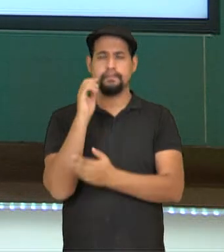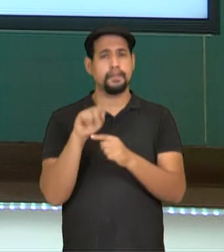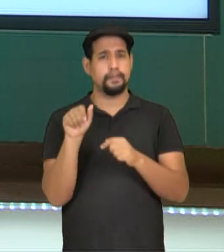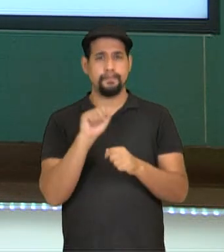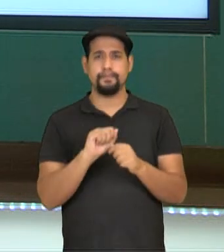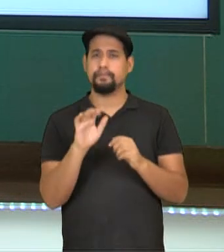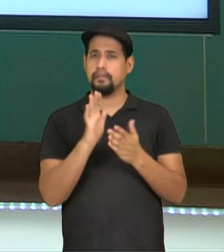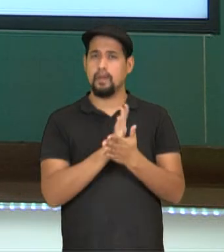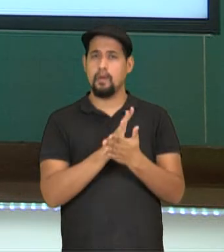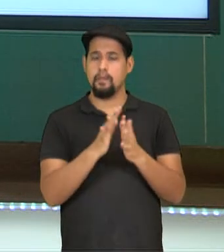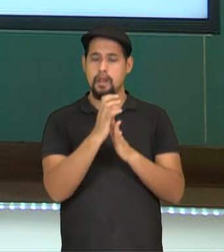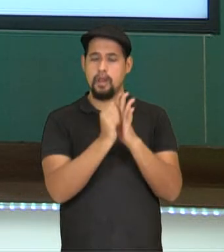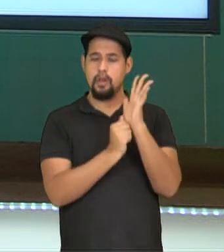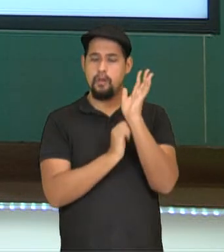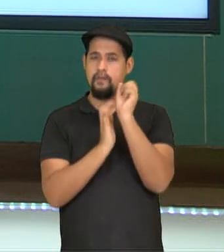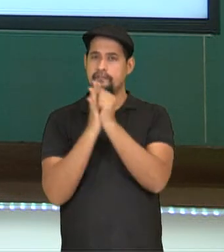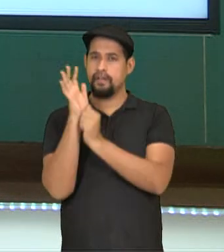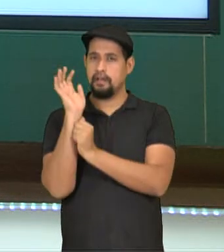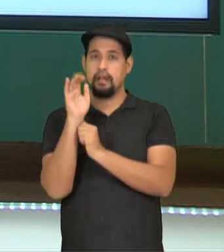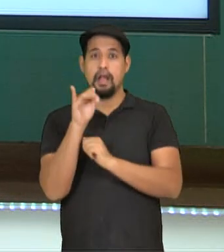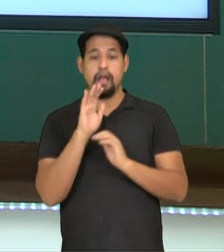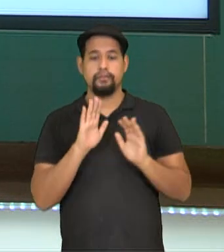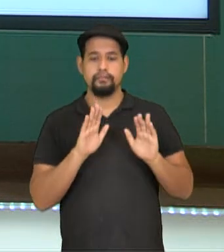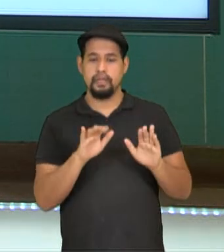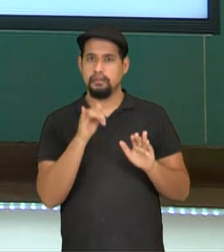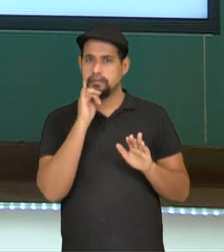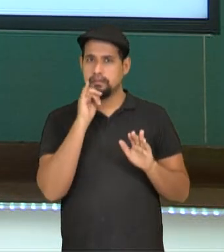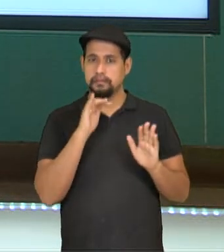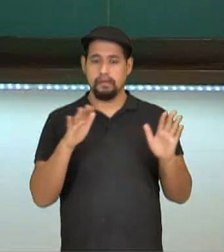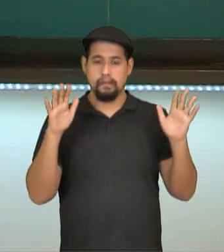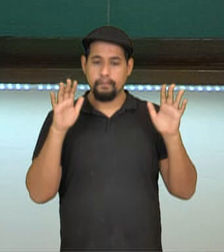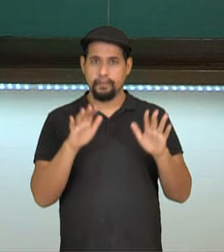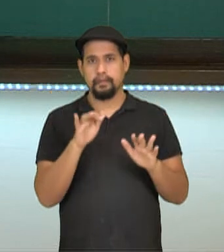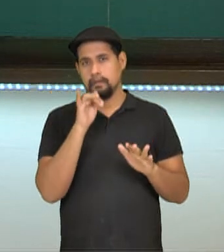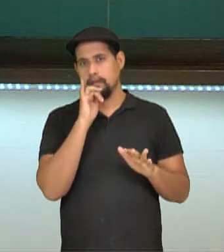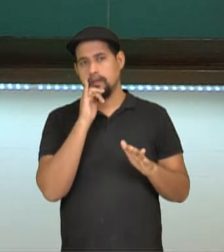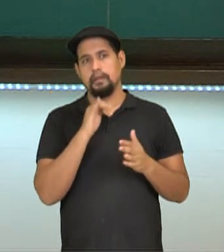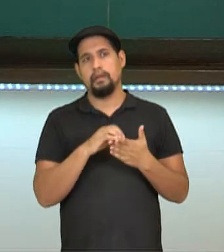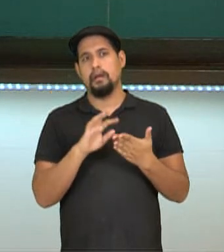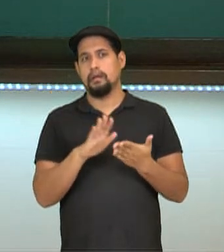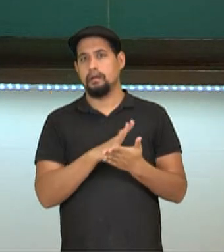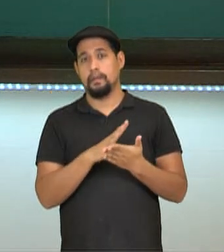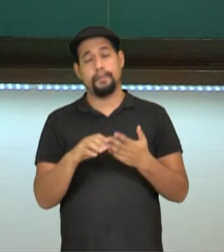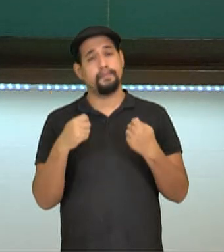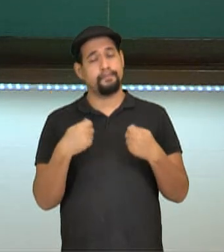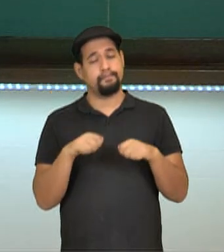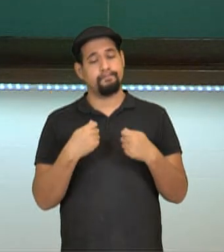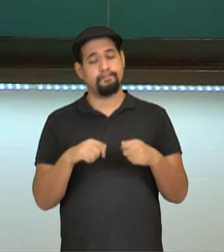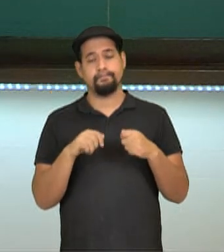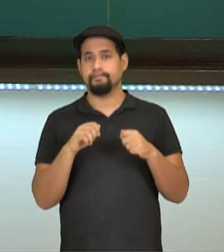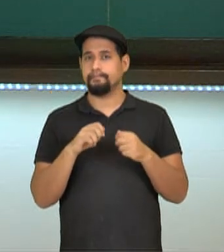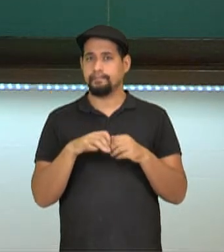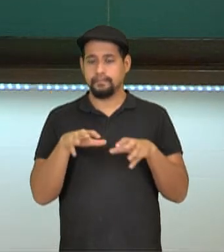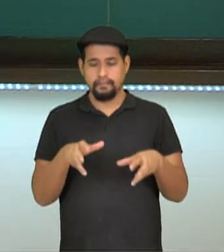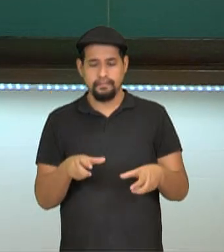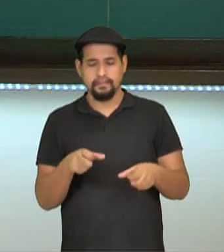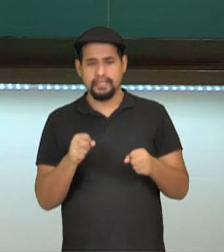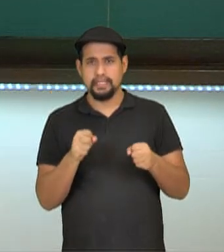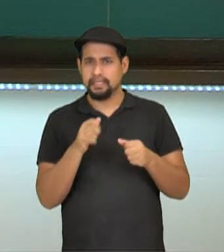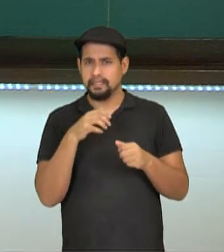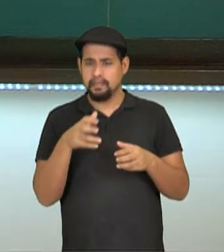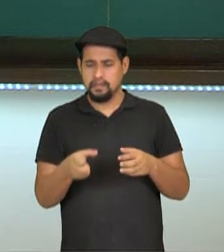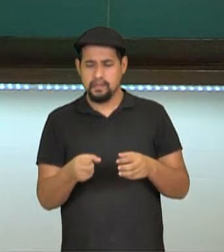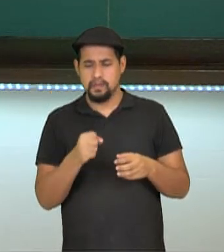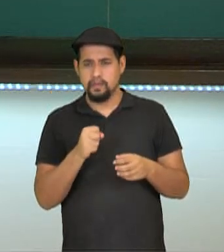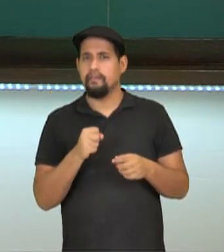o uso de algumas luvas. Isso vai ajudar também em algumas manobras é preciso segurar o skate. Então, se você está com uma